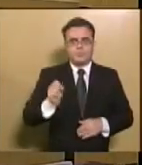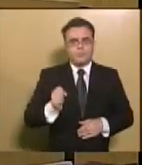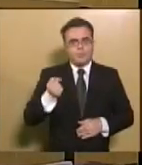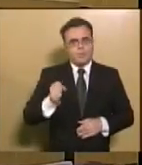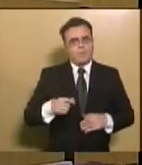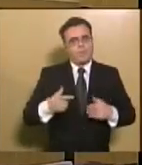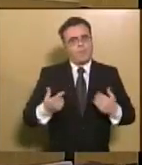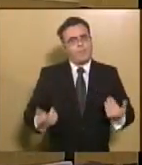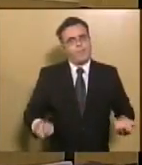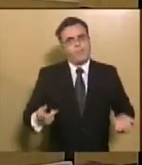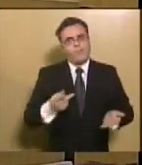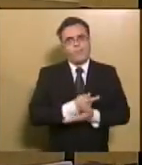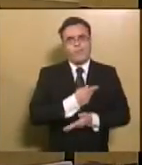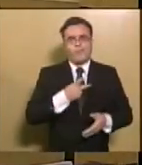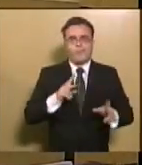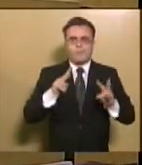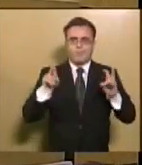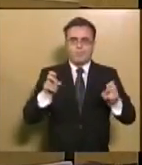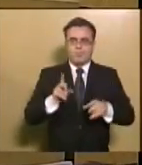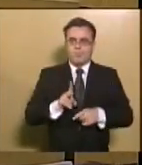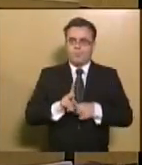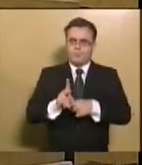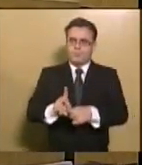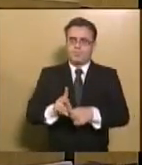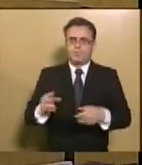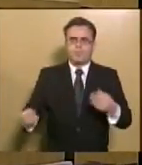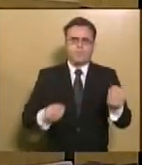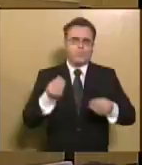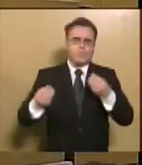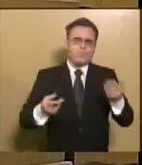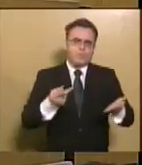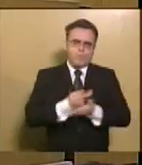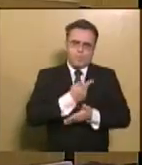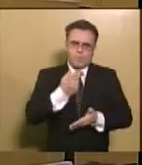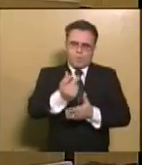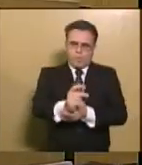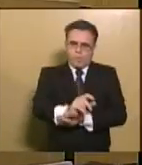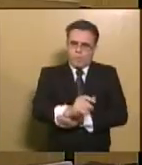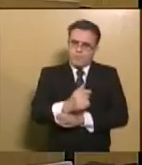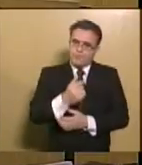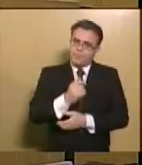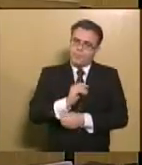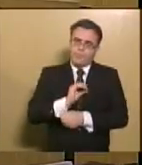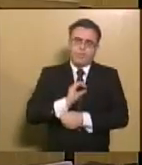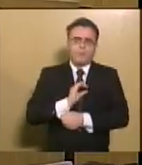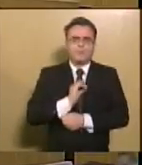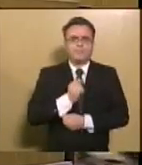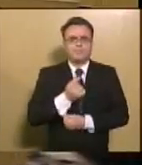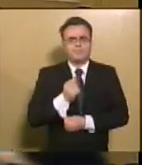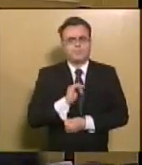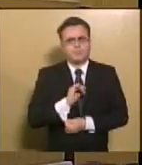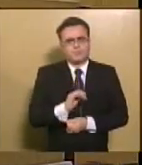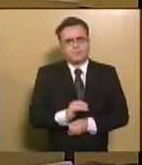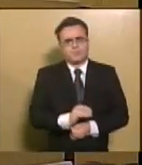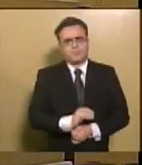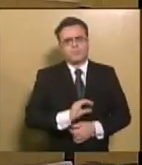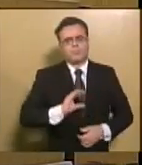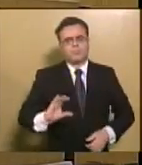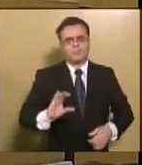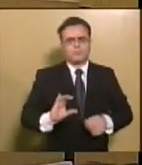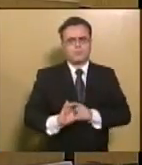foi empréstimo. Como é que foi feita essa transação? Qual é a forma que esse dinheiro vai ser devolvido? Como o governo